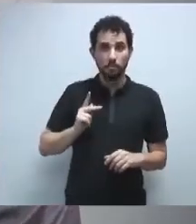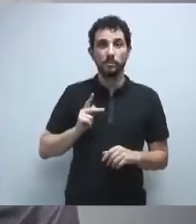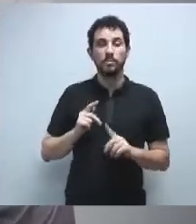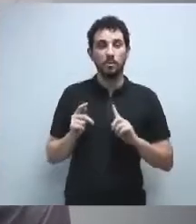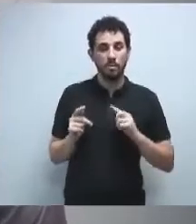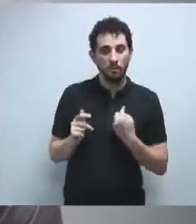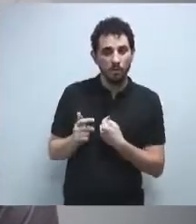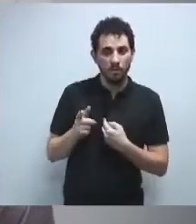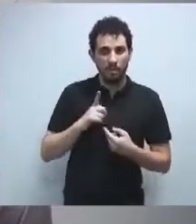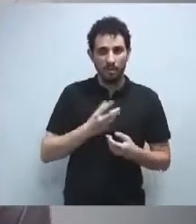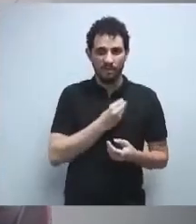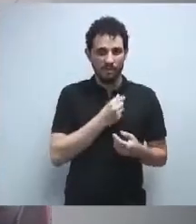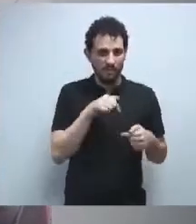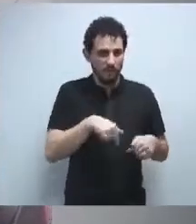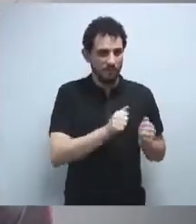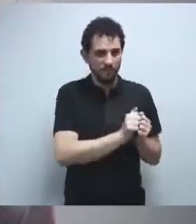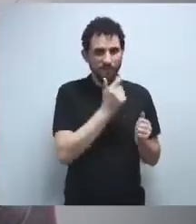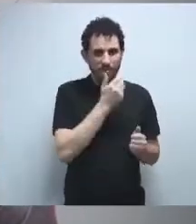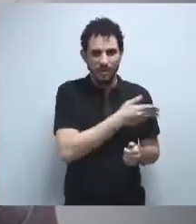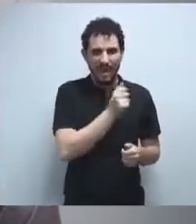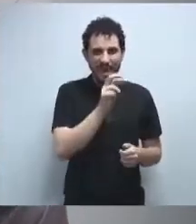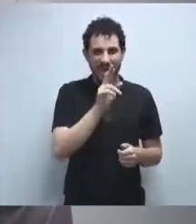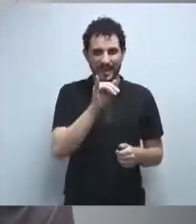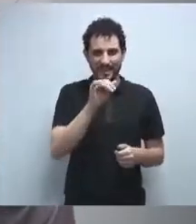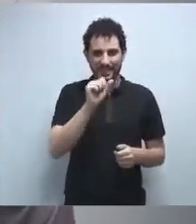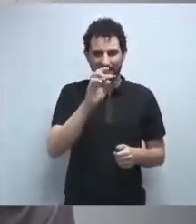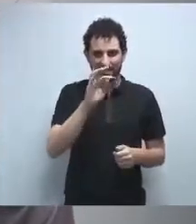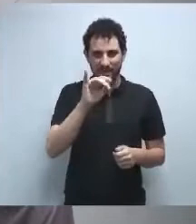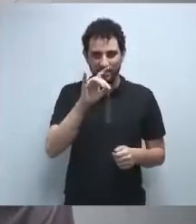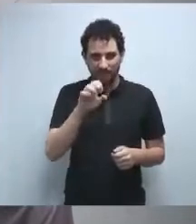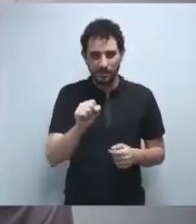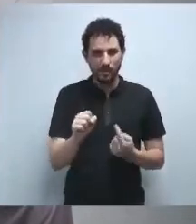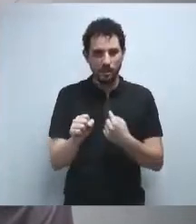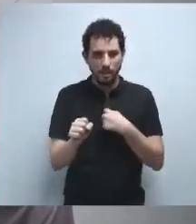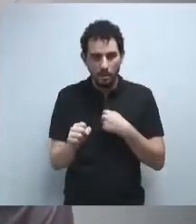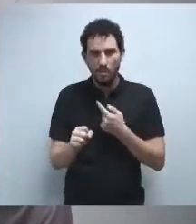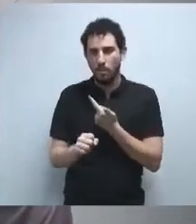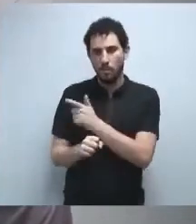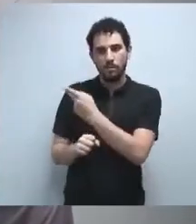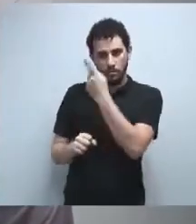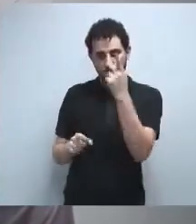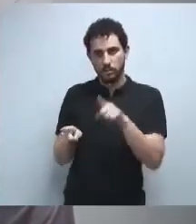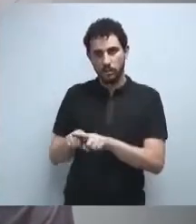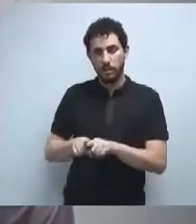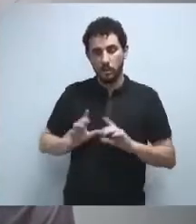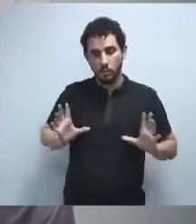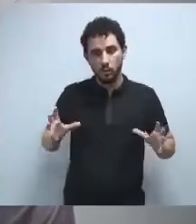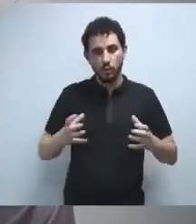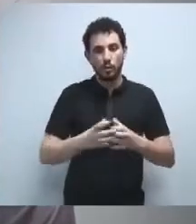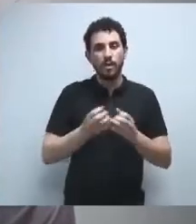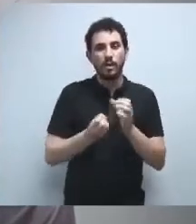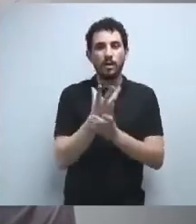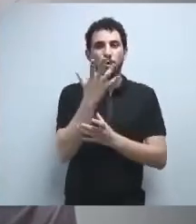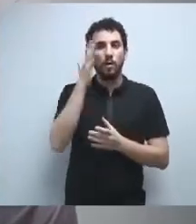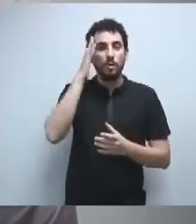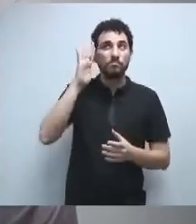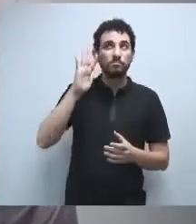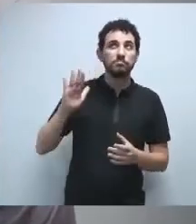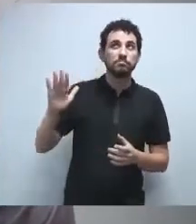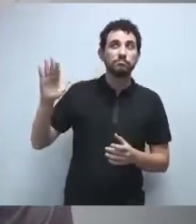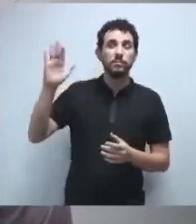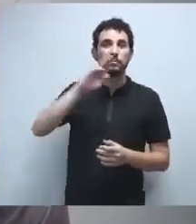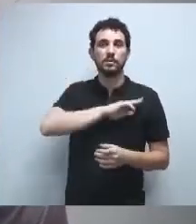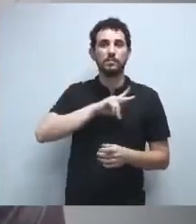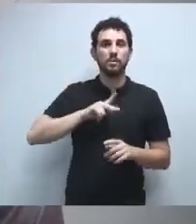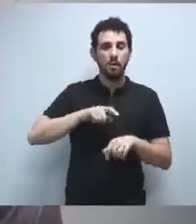nós que estamos aqui o aristides eu e outros nós construímos um ideário de ministério público